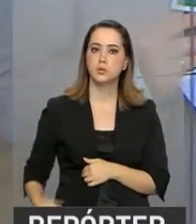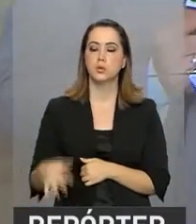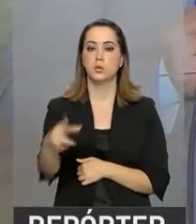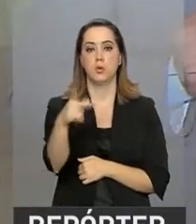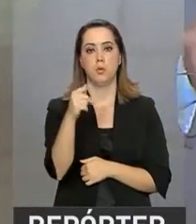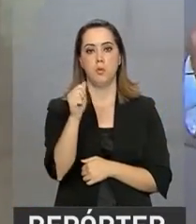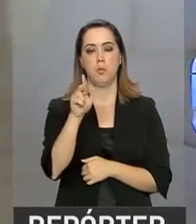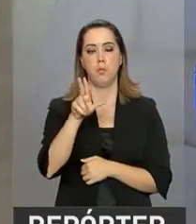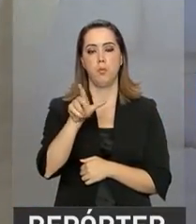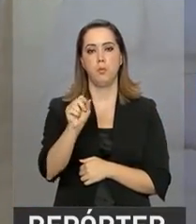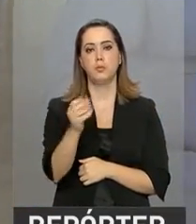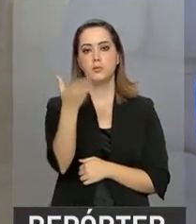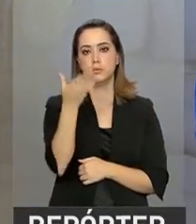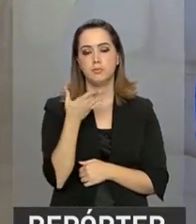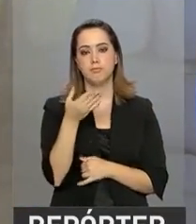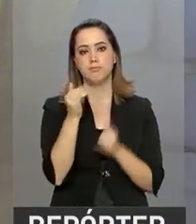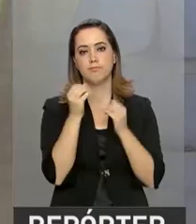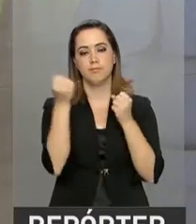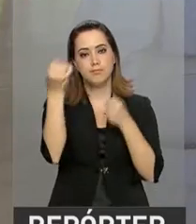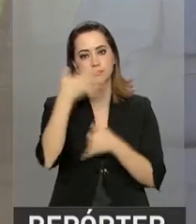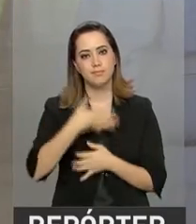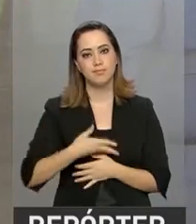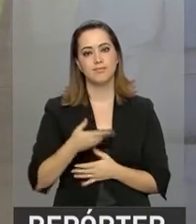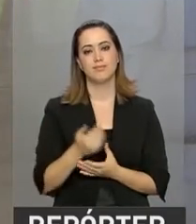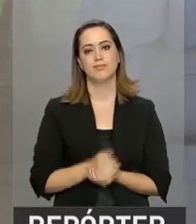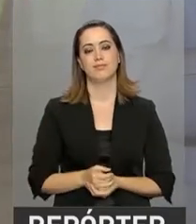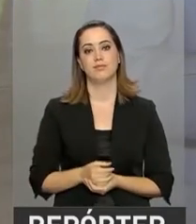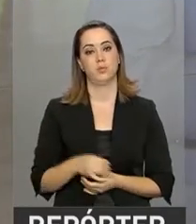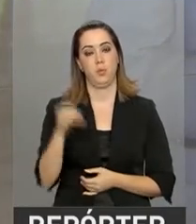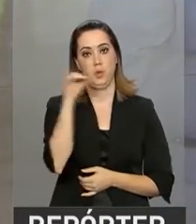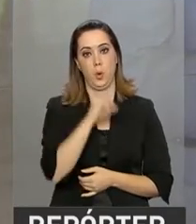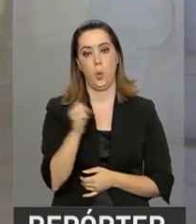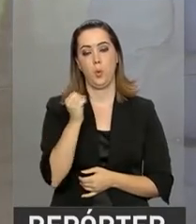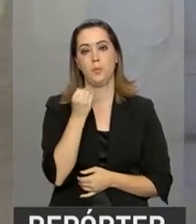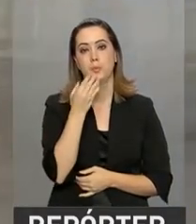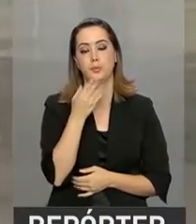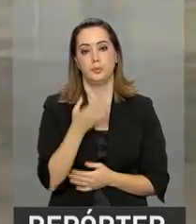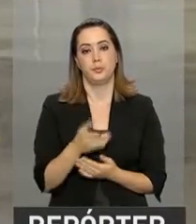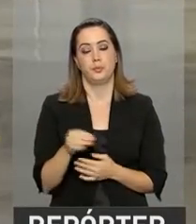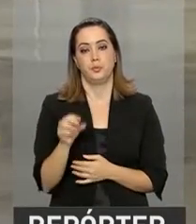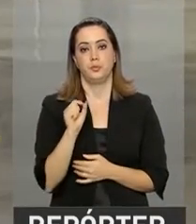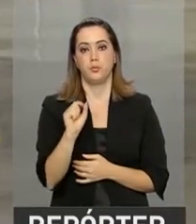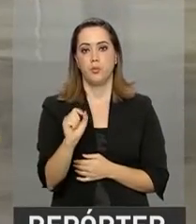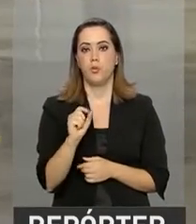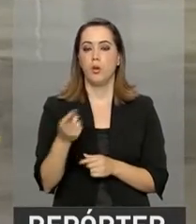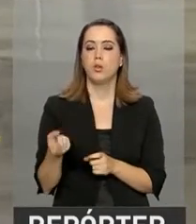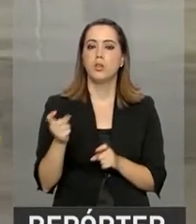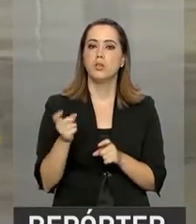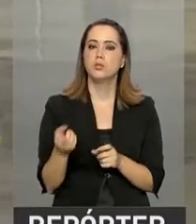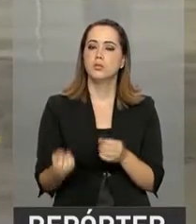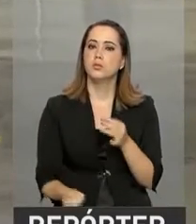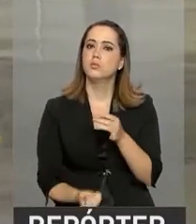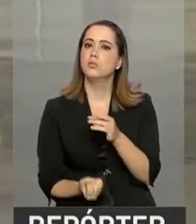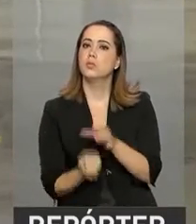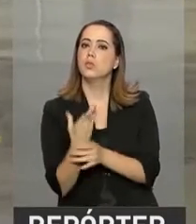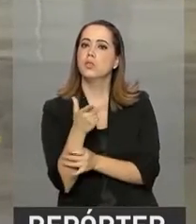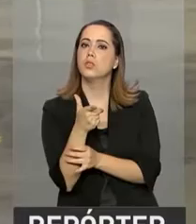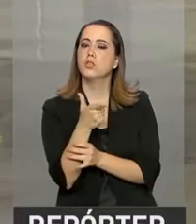traz pra gente que decisão é essa boa tarde paulo olá zé luís a decisão é recriar o ministério do desenvolvimento